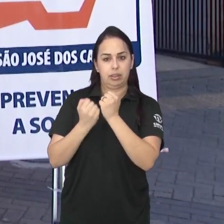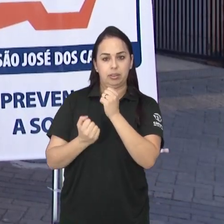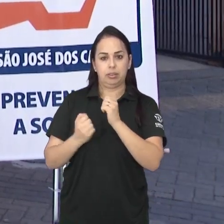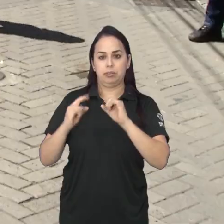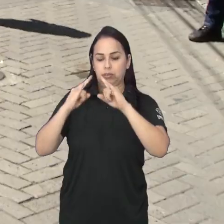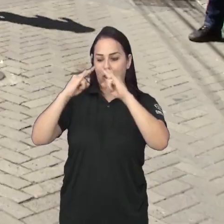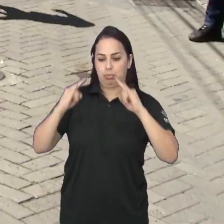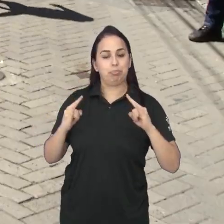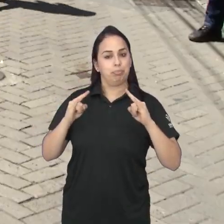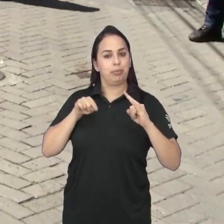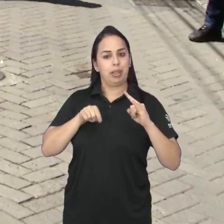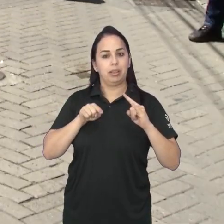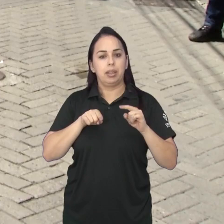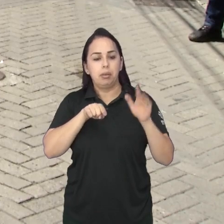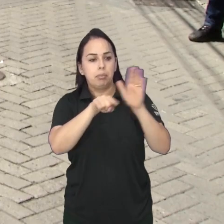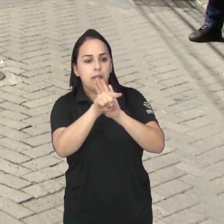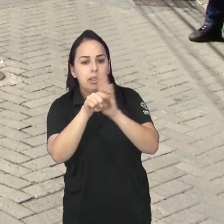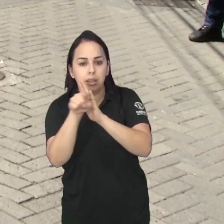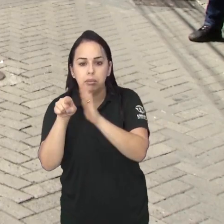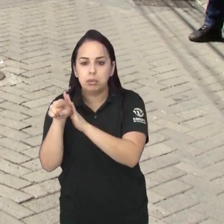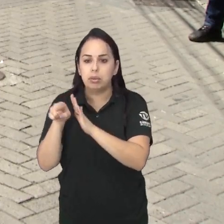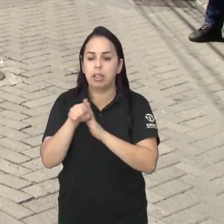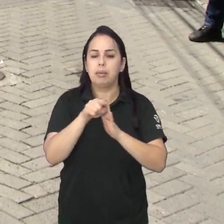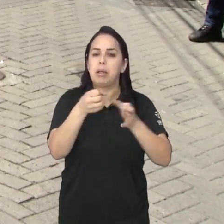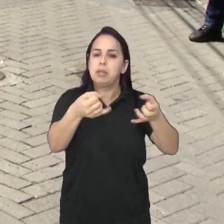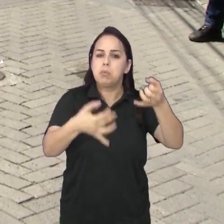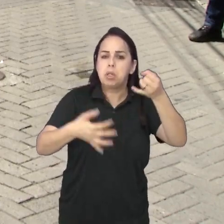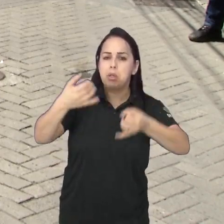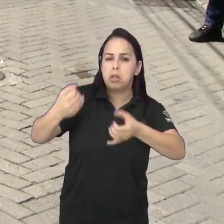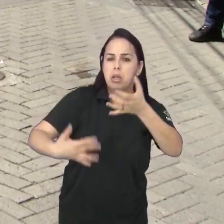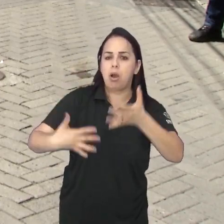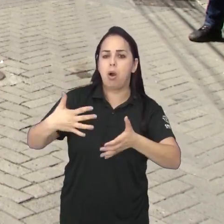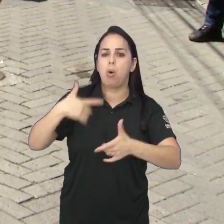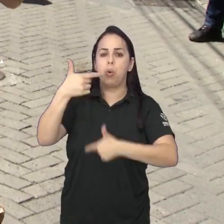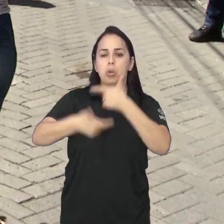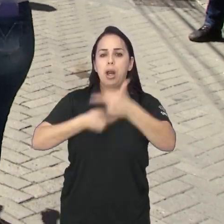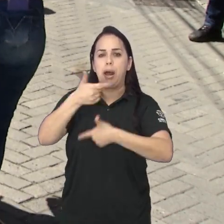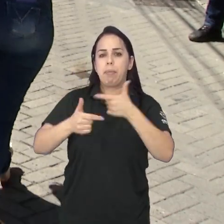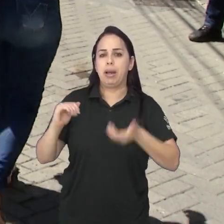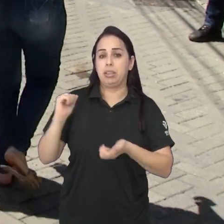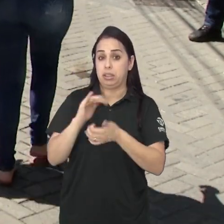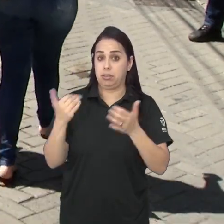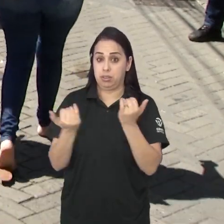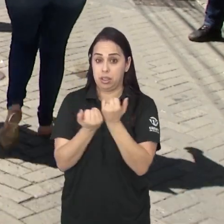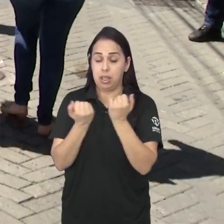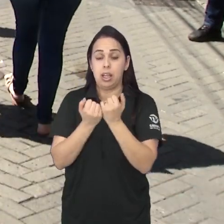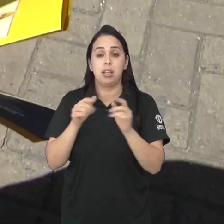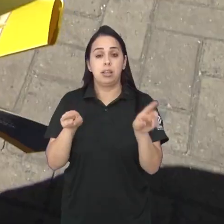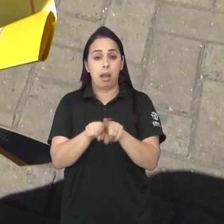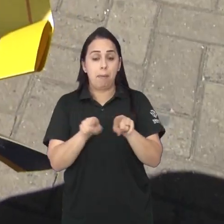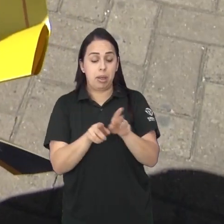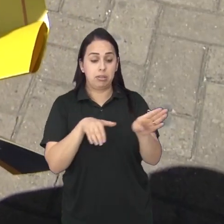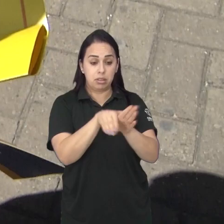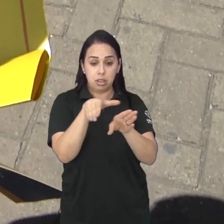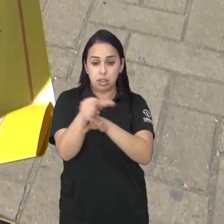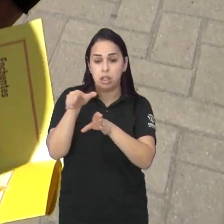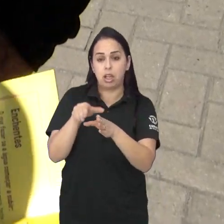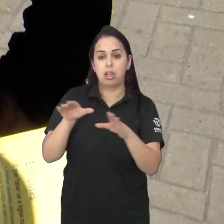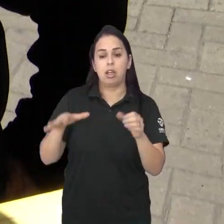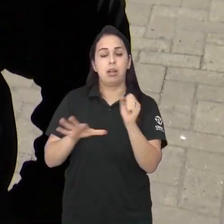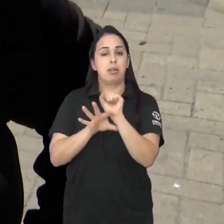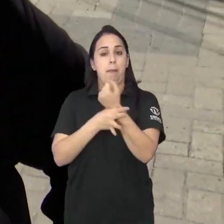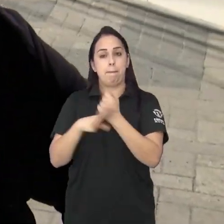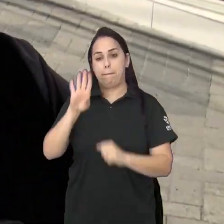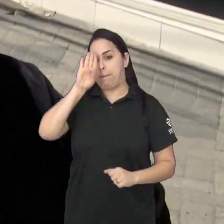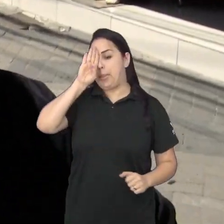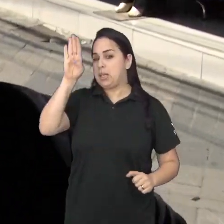numa tenda e abordavam pessoas que passavam por ali para explicar o trabalho da Defesa Civil e dar instruções de